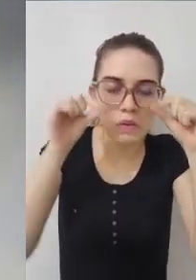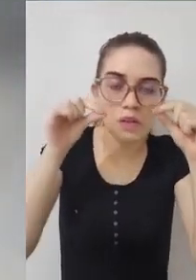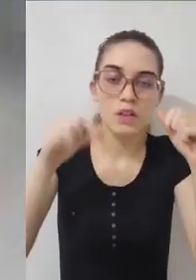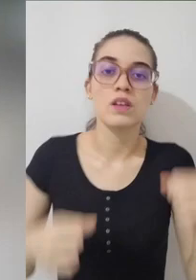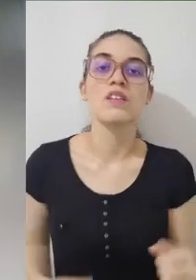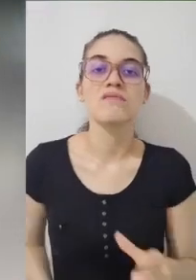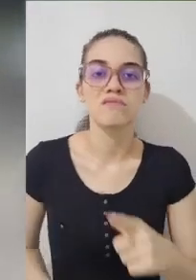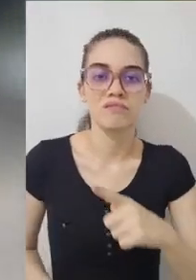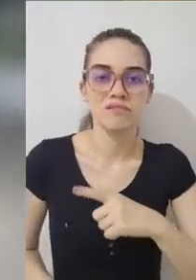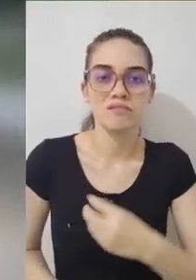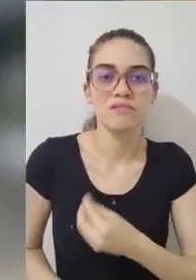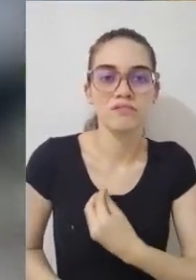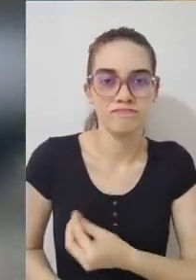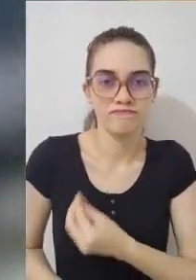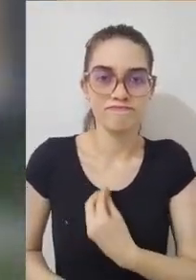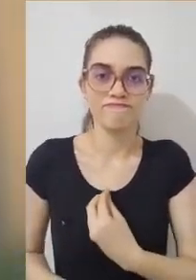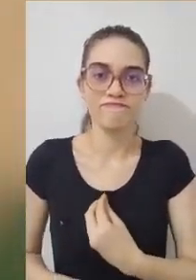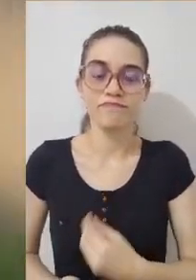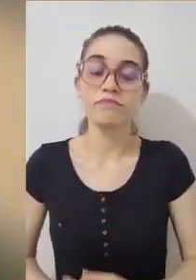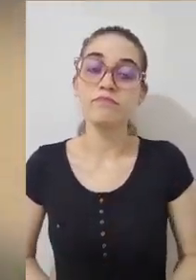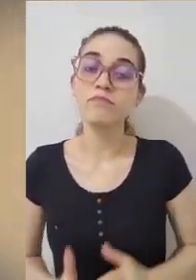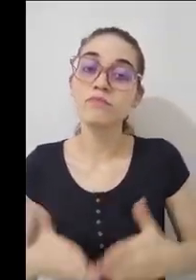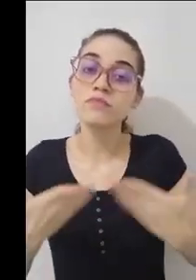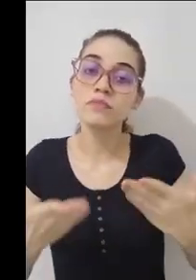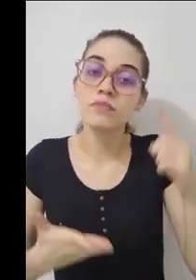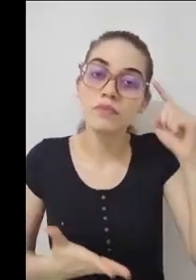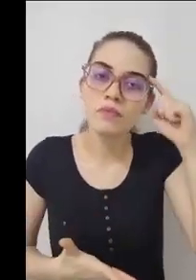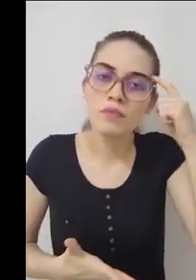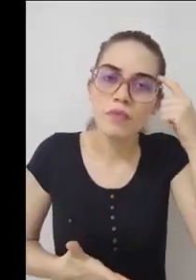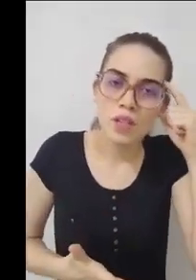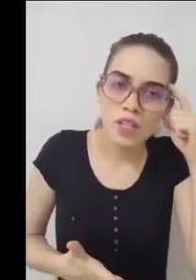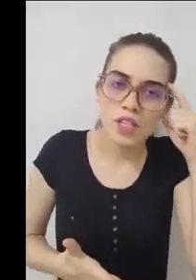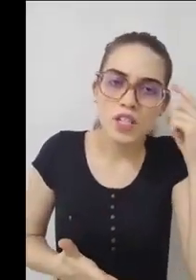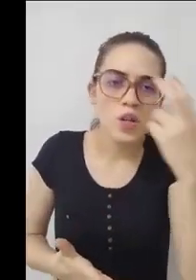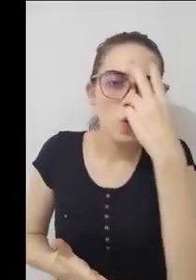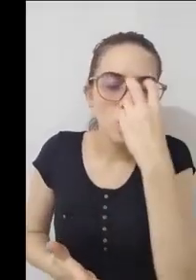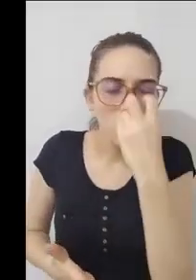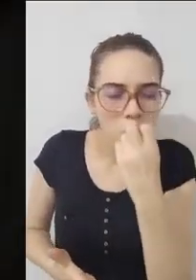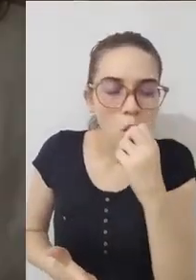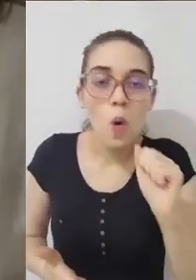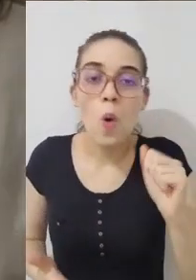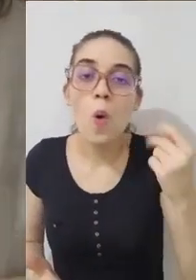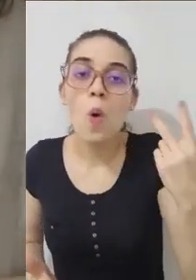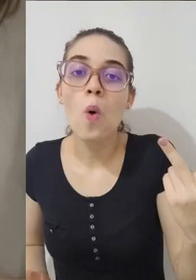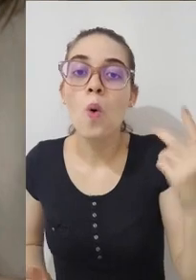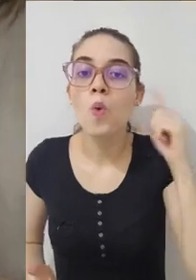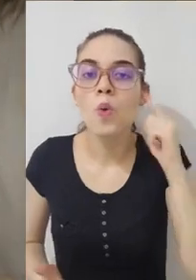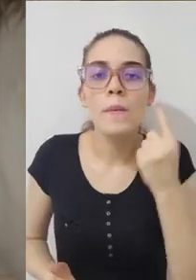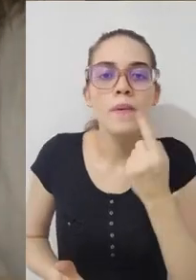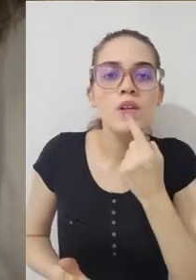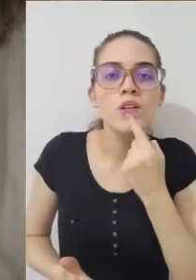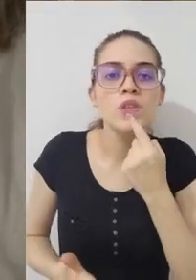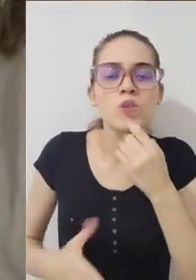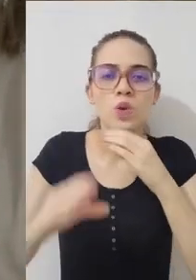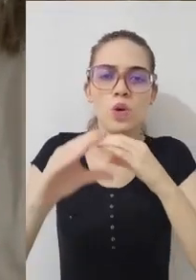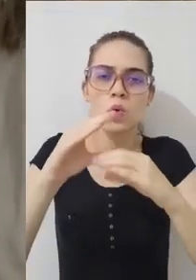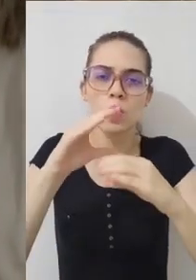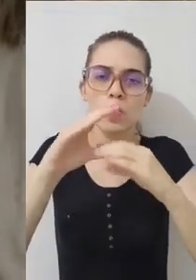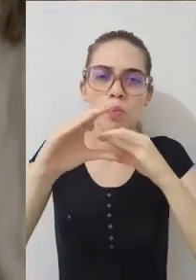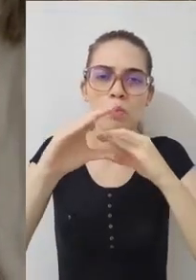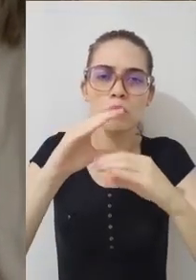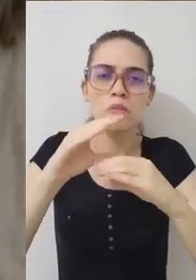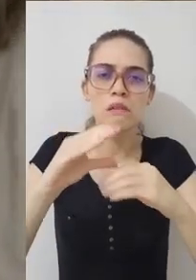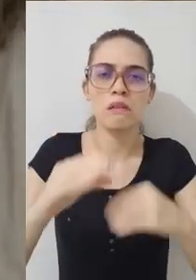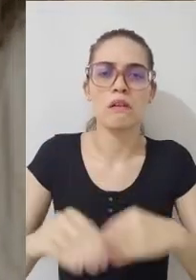Além desta limitação visual, imagine estar na condição de um cego ou na condição de um deficiente auditivo. Como você faria para